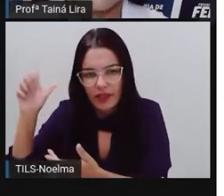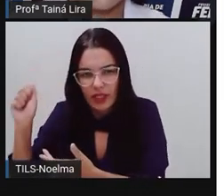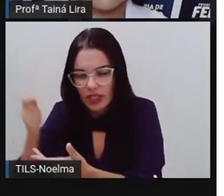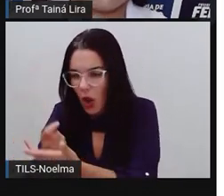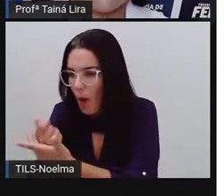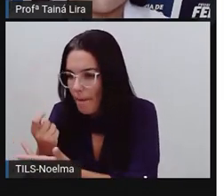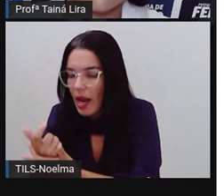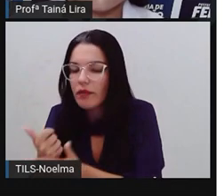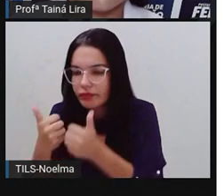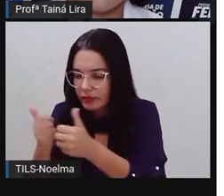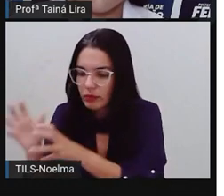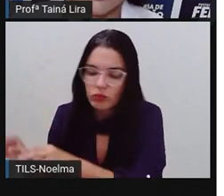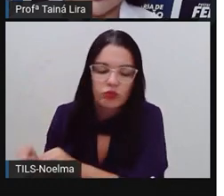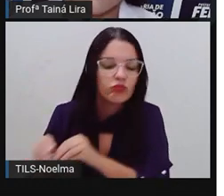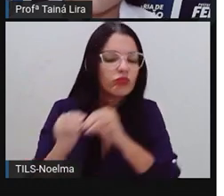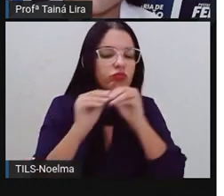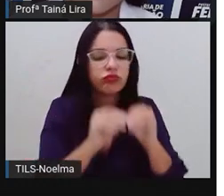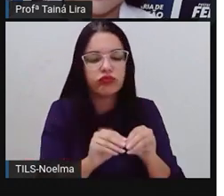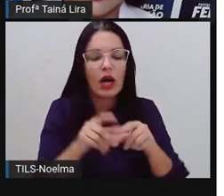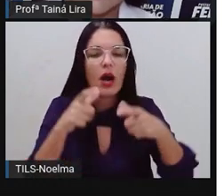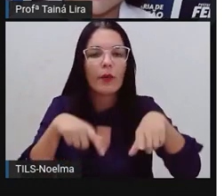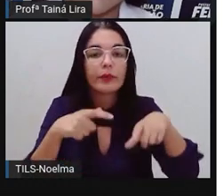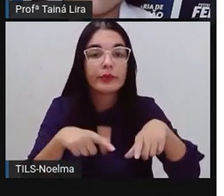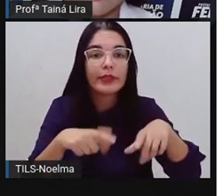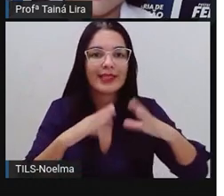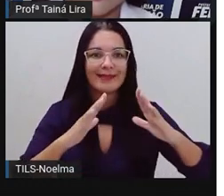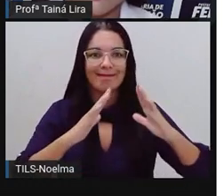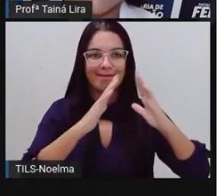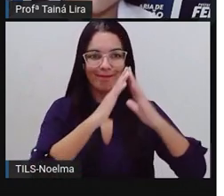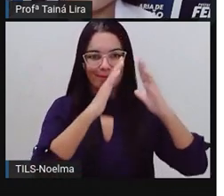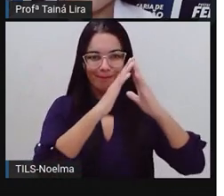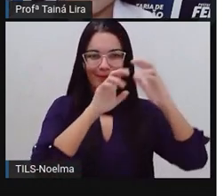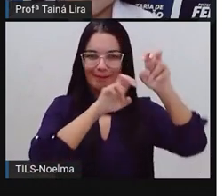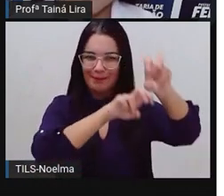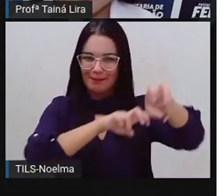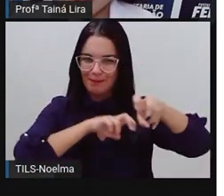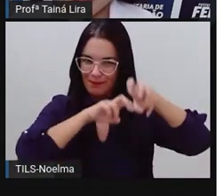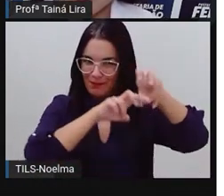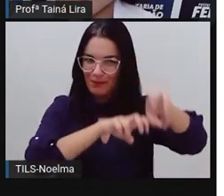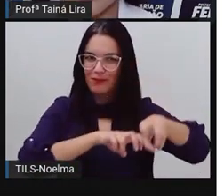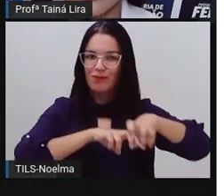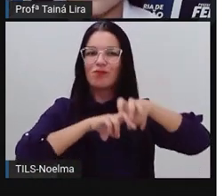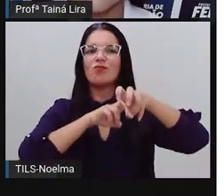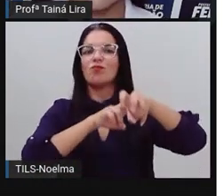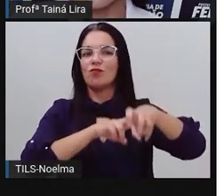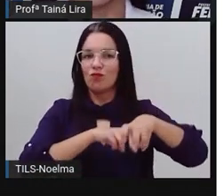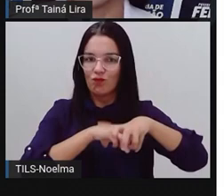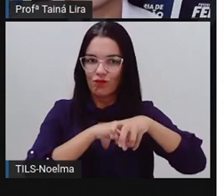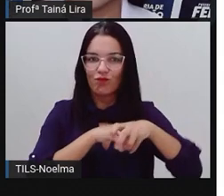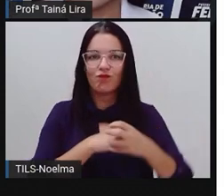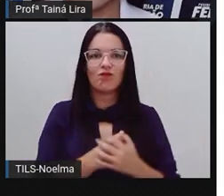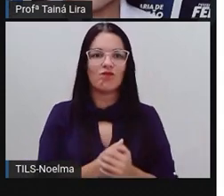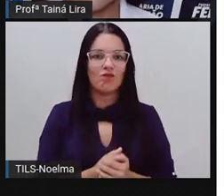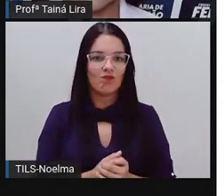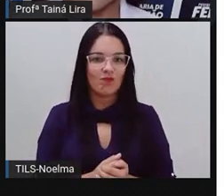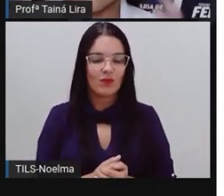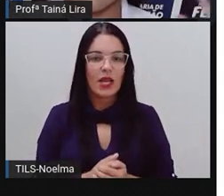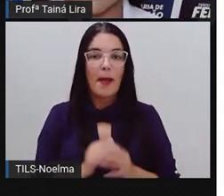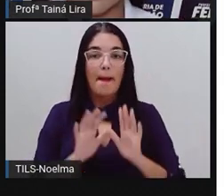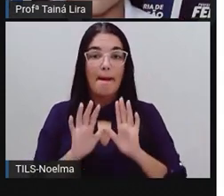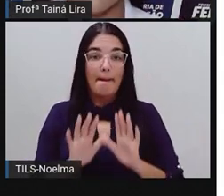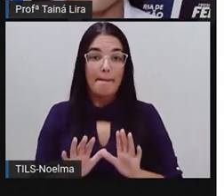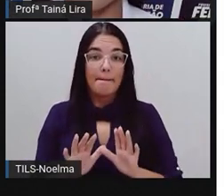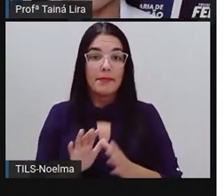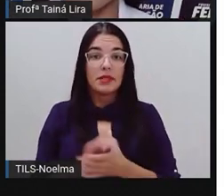vendidos os africanos foram morar em fazendas e também nas cidades tá então nem